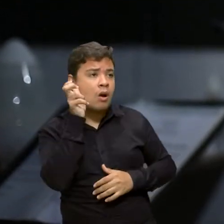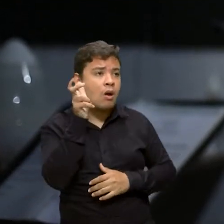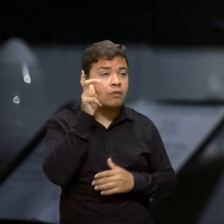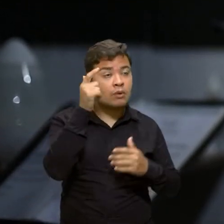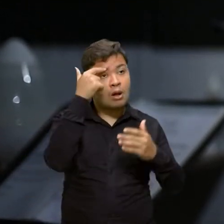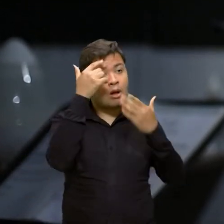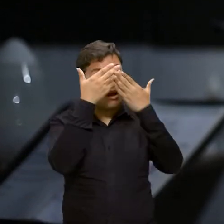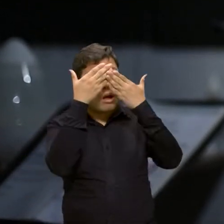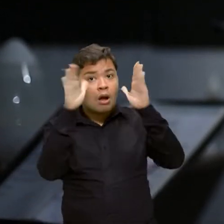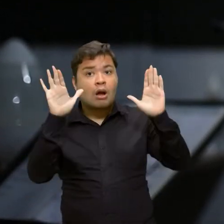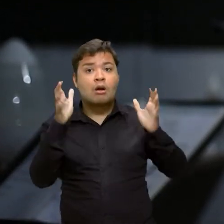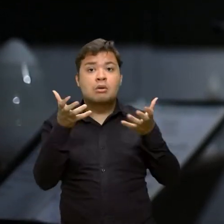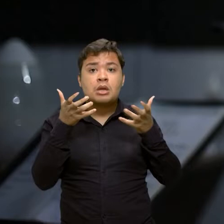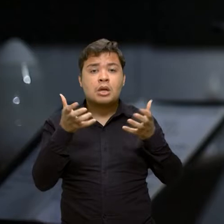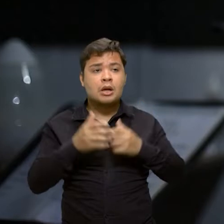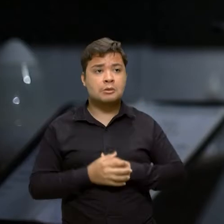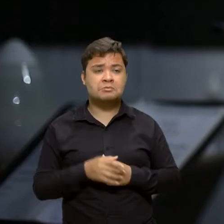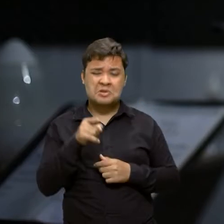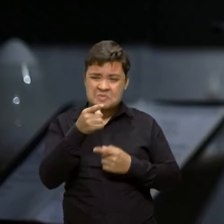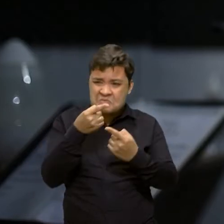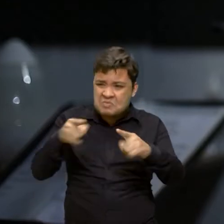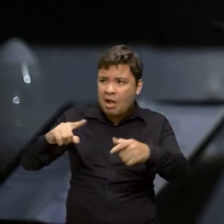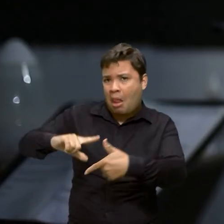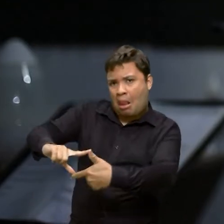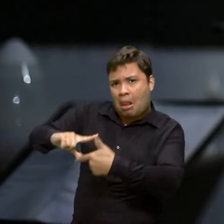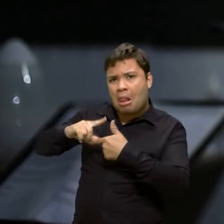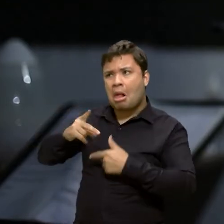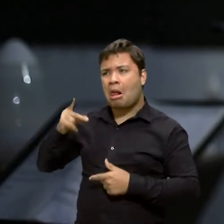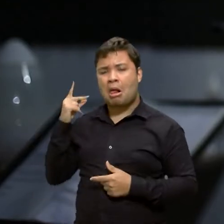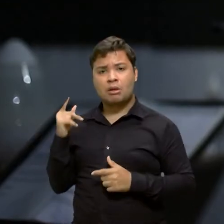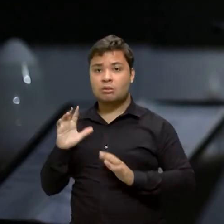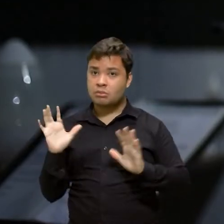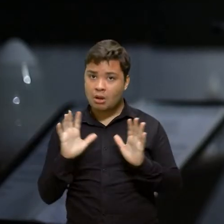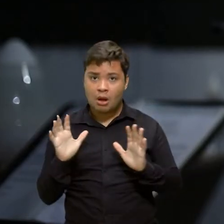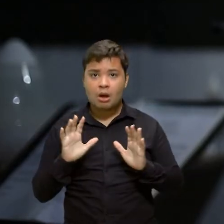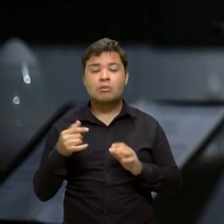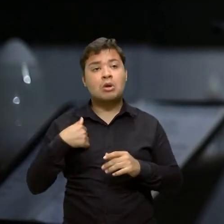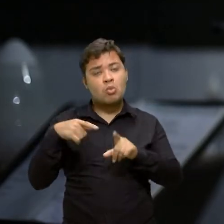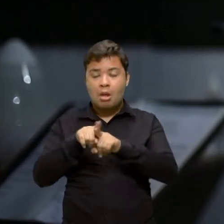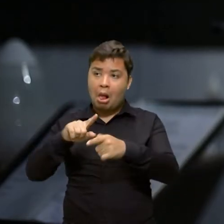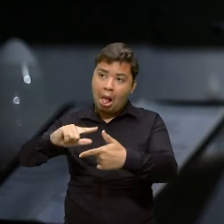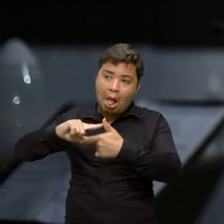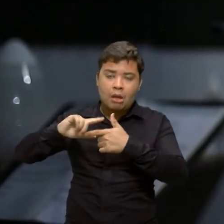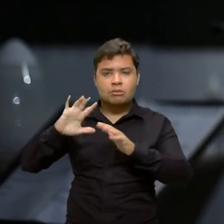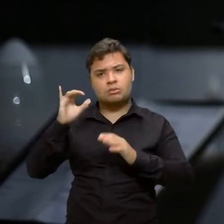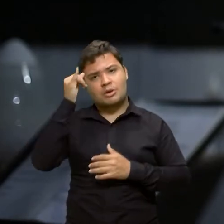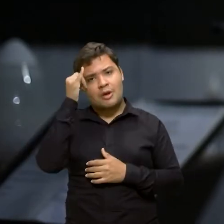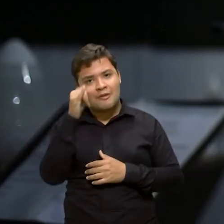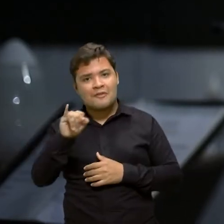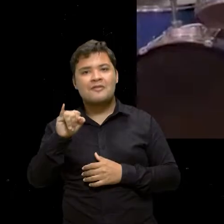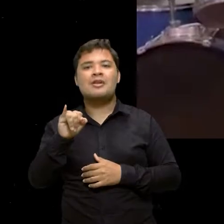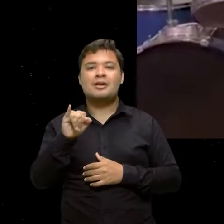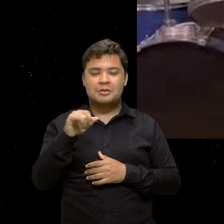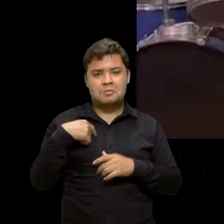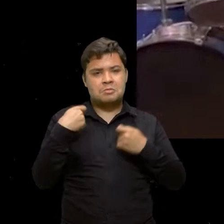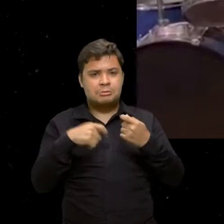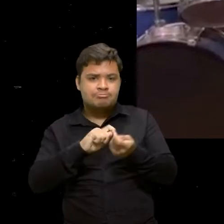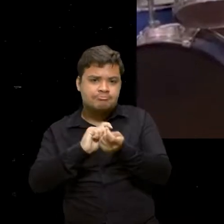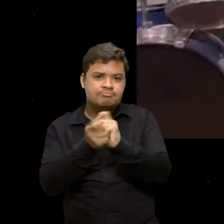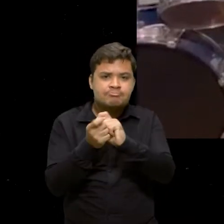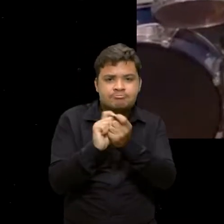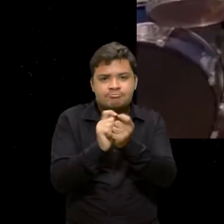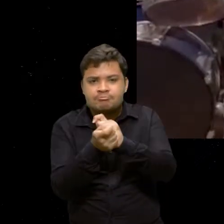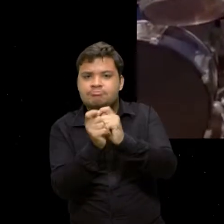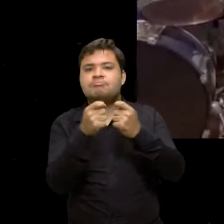para ouvir um som que não está ultrapassado, aí você também não pode ficar para trás, você tem que saber dançar conforme a música toca.